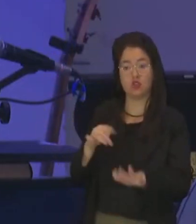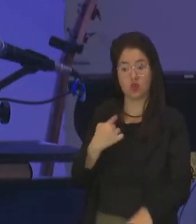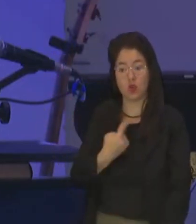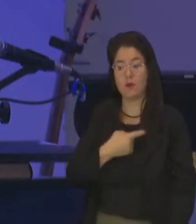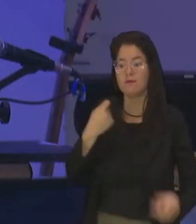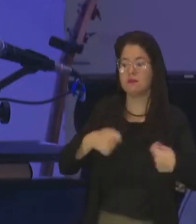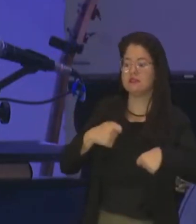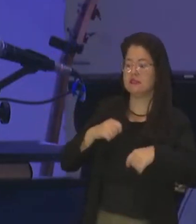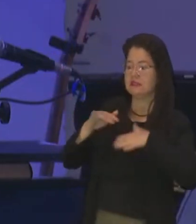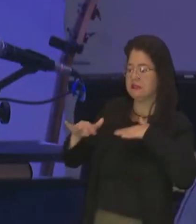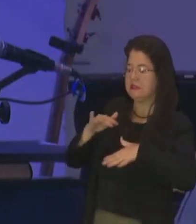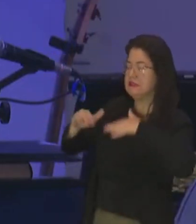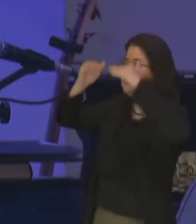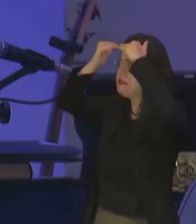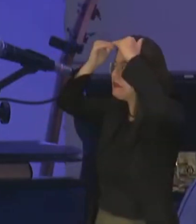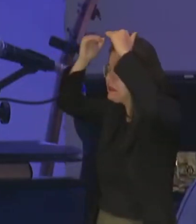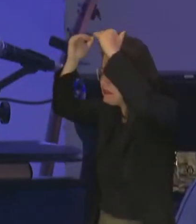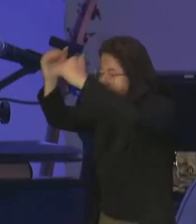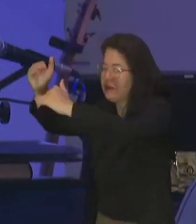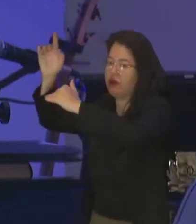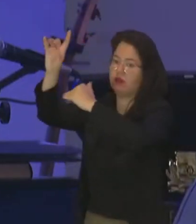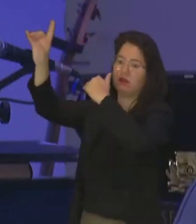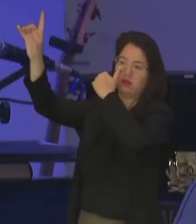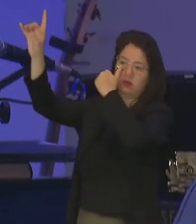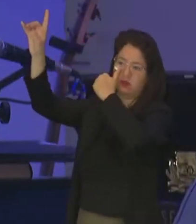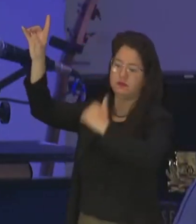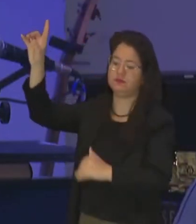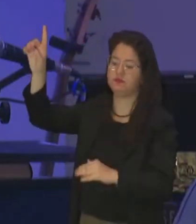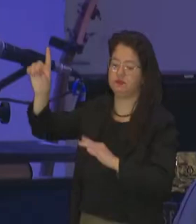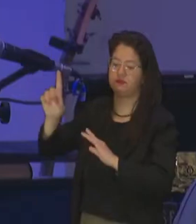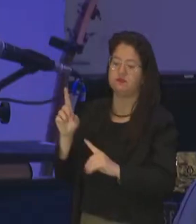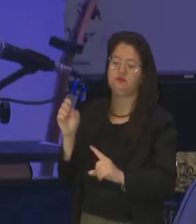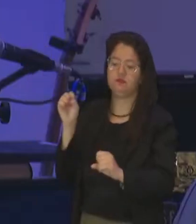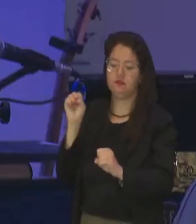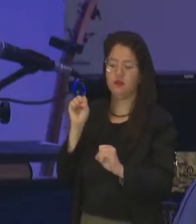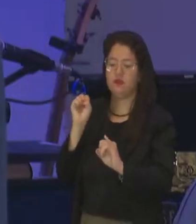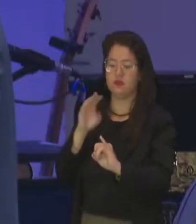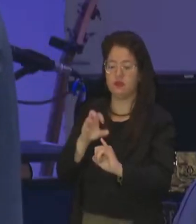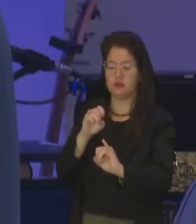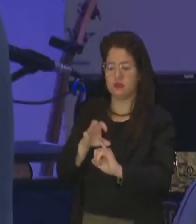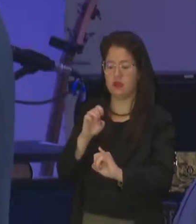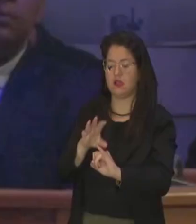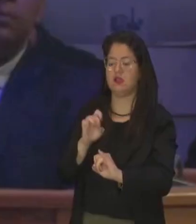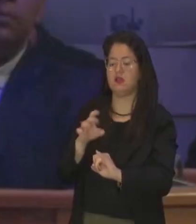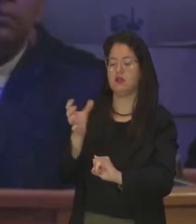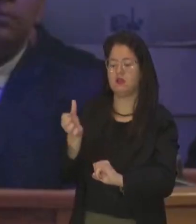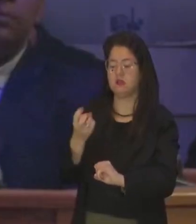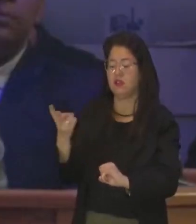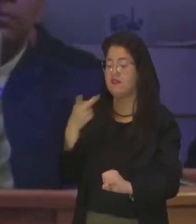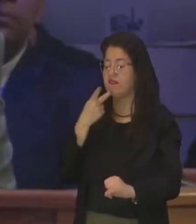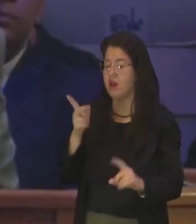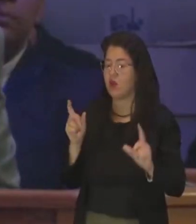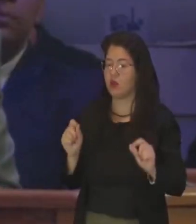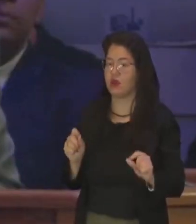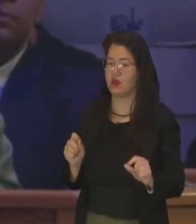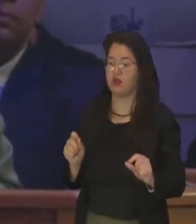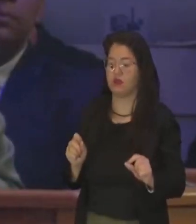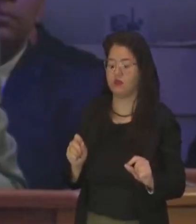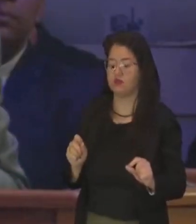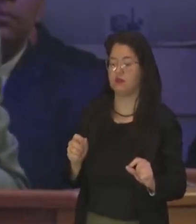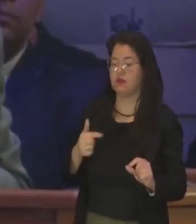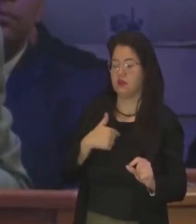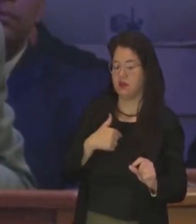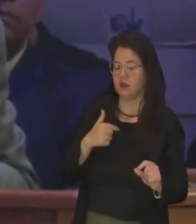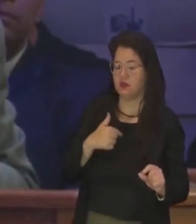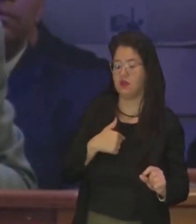mundo, devemos tremer diante dEle. Isaías 66:2 diz: a este eu estimo, ao